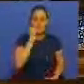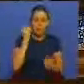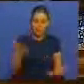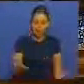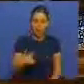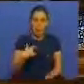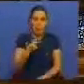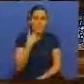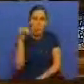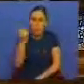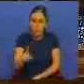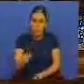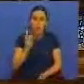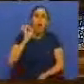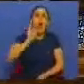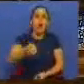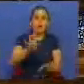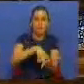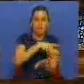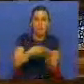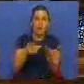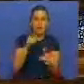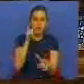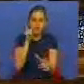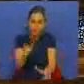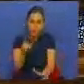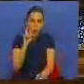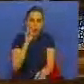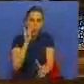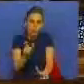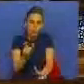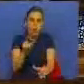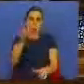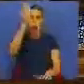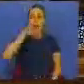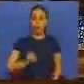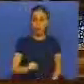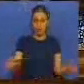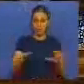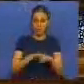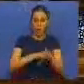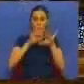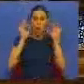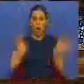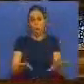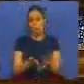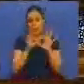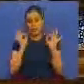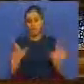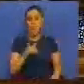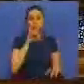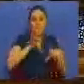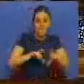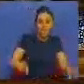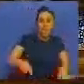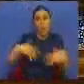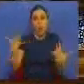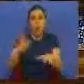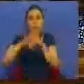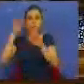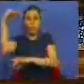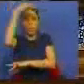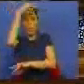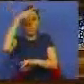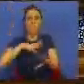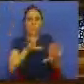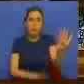Ficamos sem perceber qual o plano de contingência que este Governo tem em relação a hospitais como hospitais de Faro ou os hospitais do interior